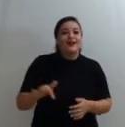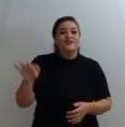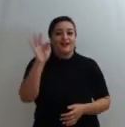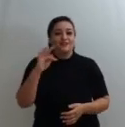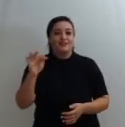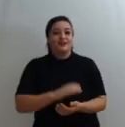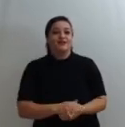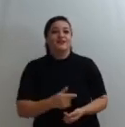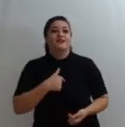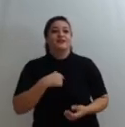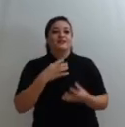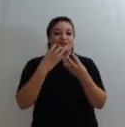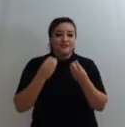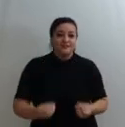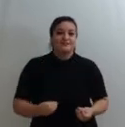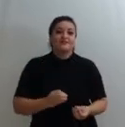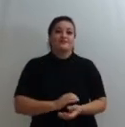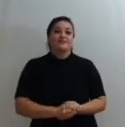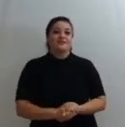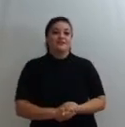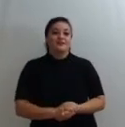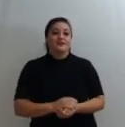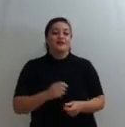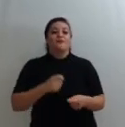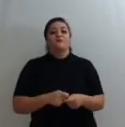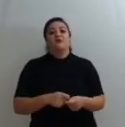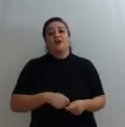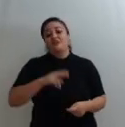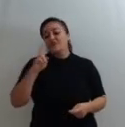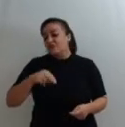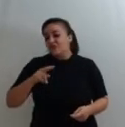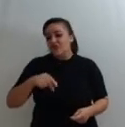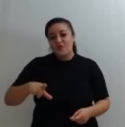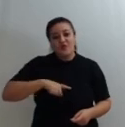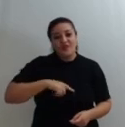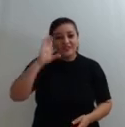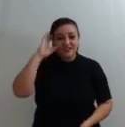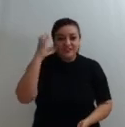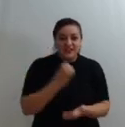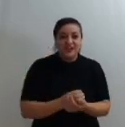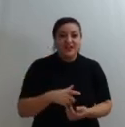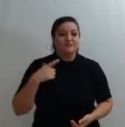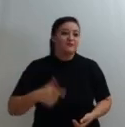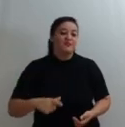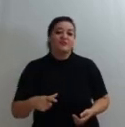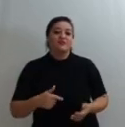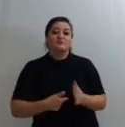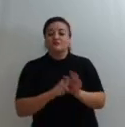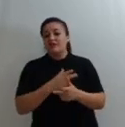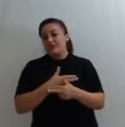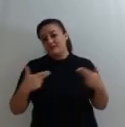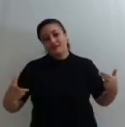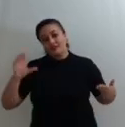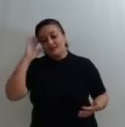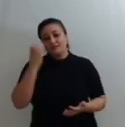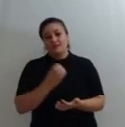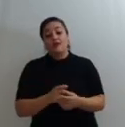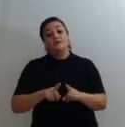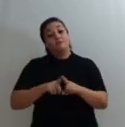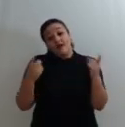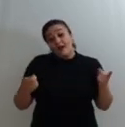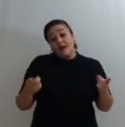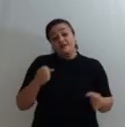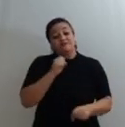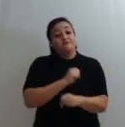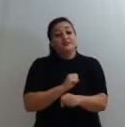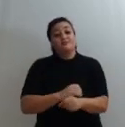voto de confiança para ele, porque é primário, não é? Pelo menos não há registro de antecedentes. Mas vamos ver se